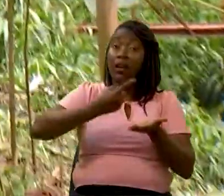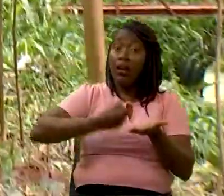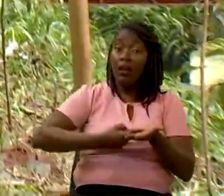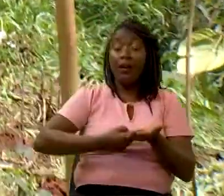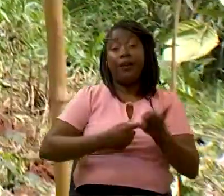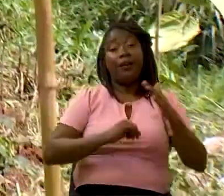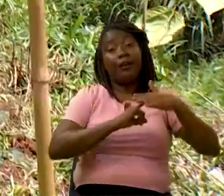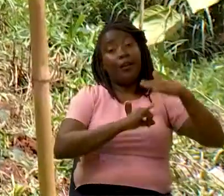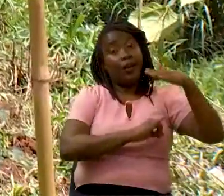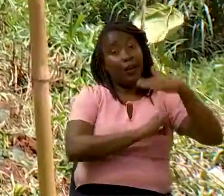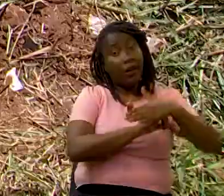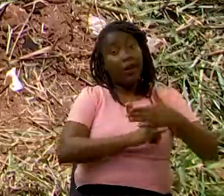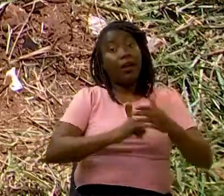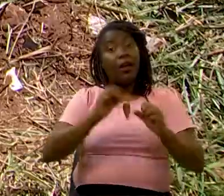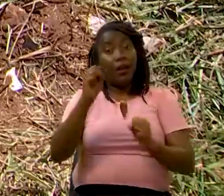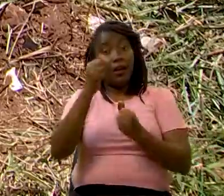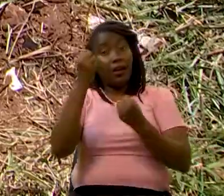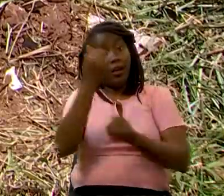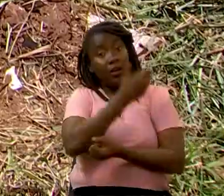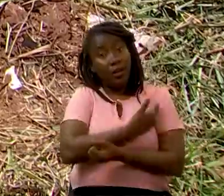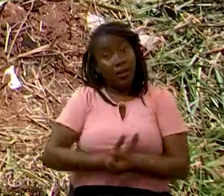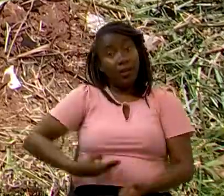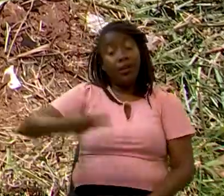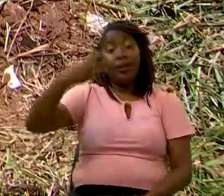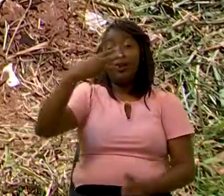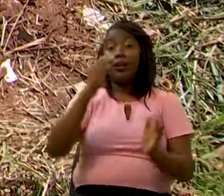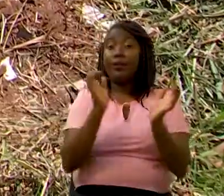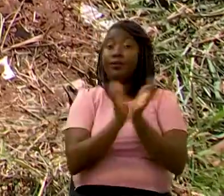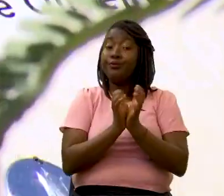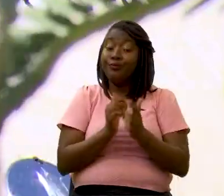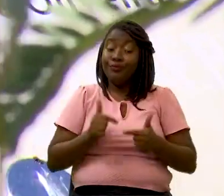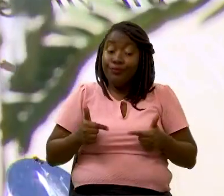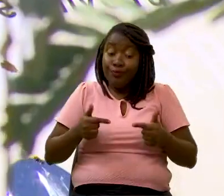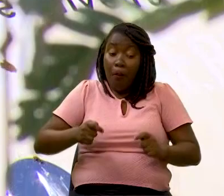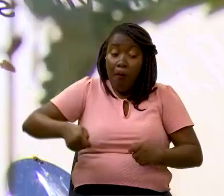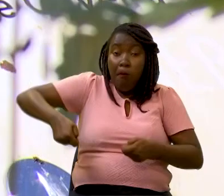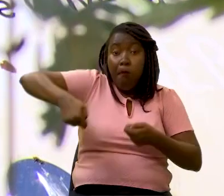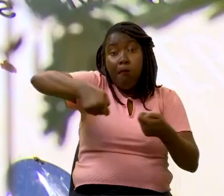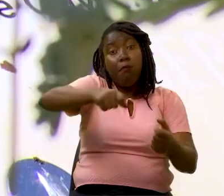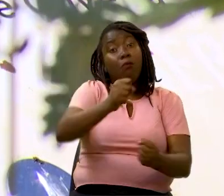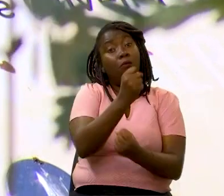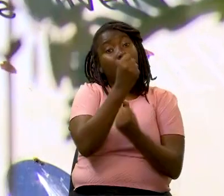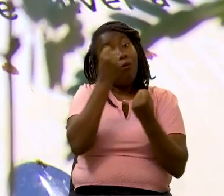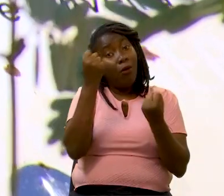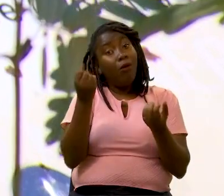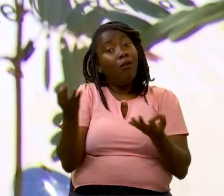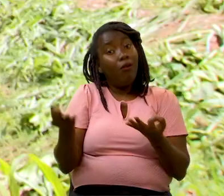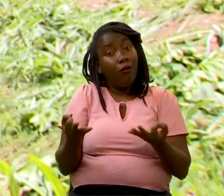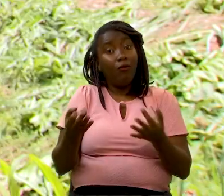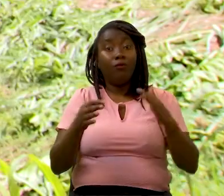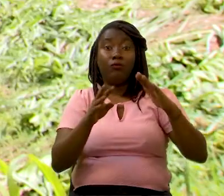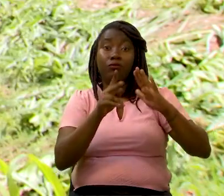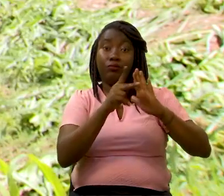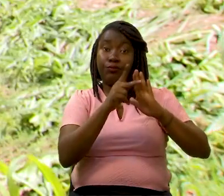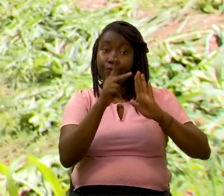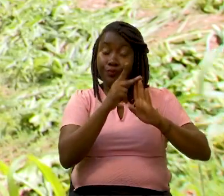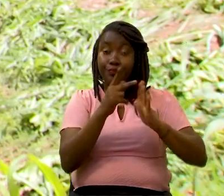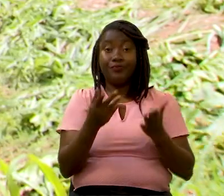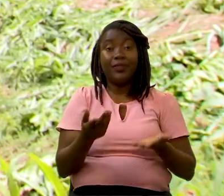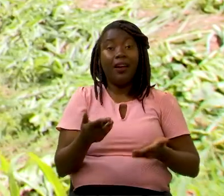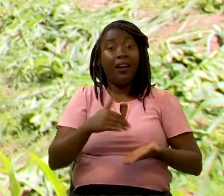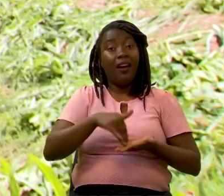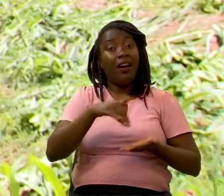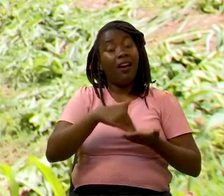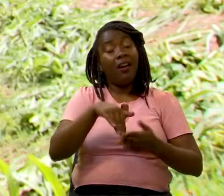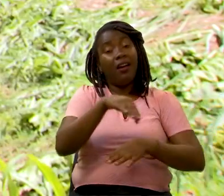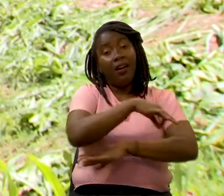entre fundação, poder público e terceiro setor dão força para a execução de projetos como esse. Nós somos um escritório de